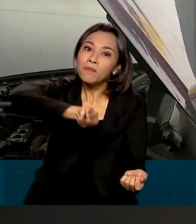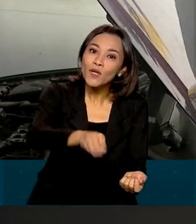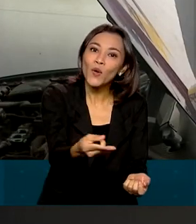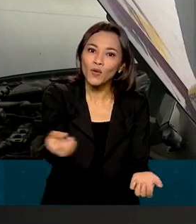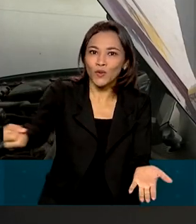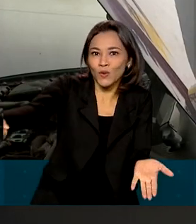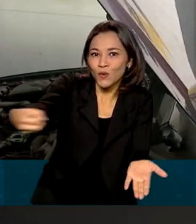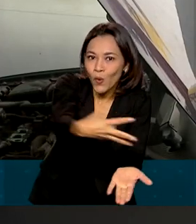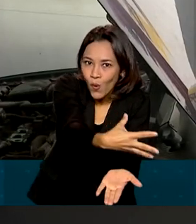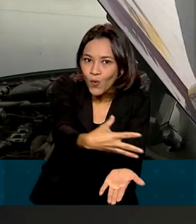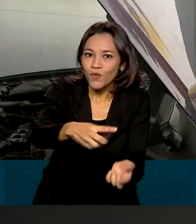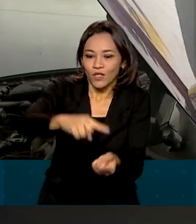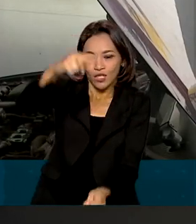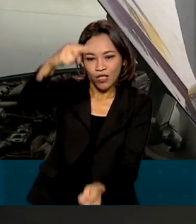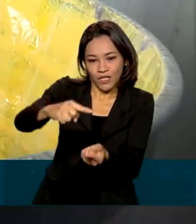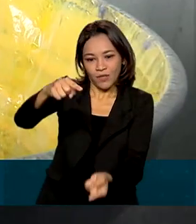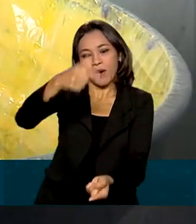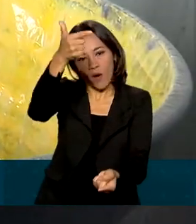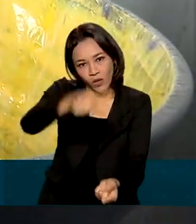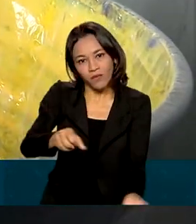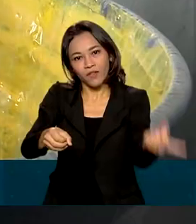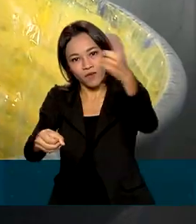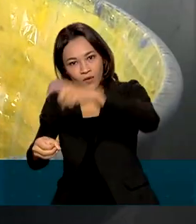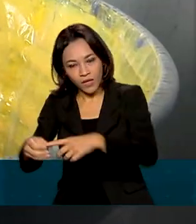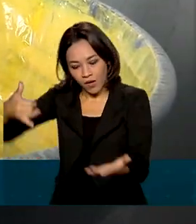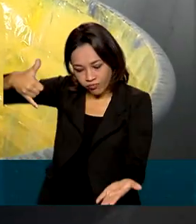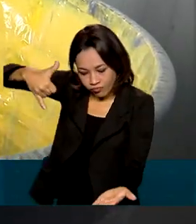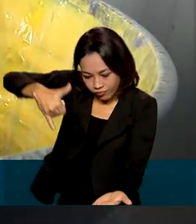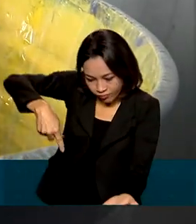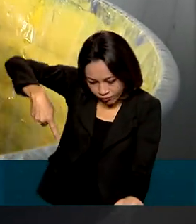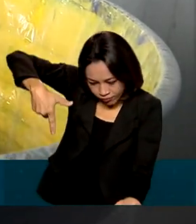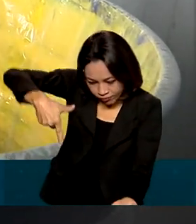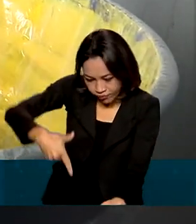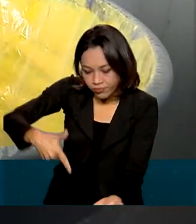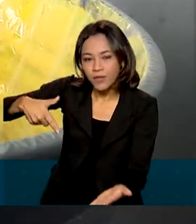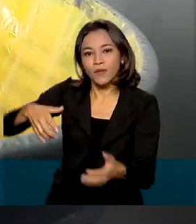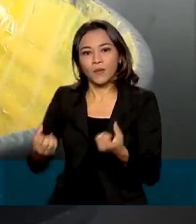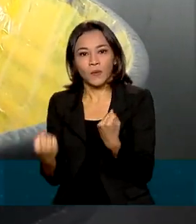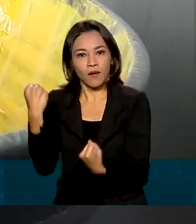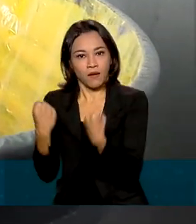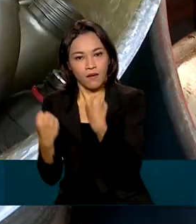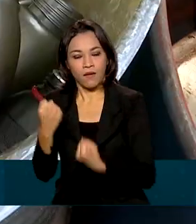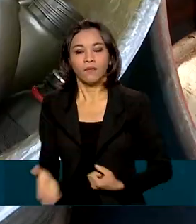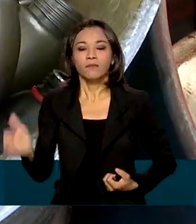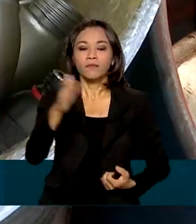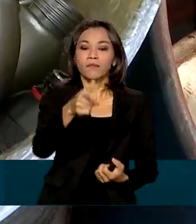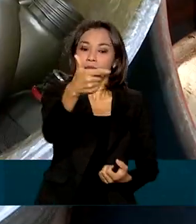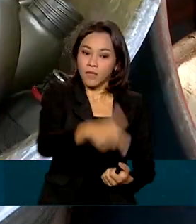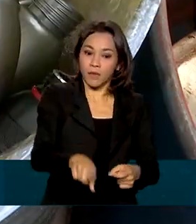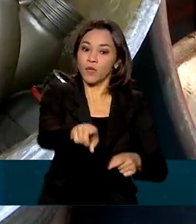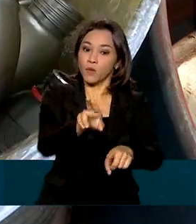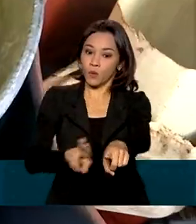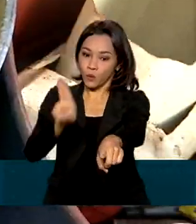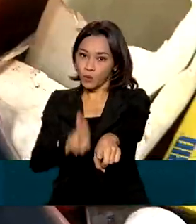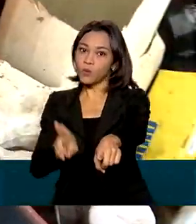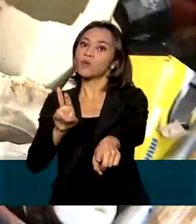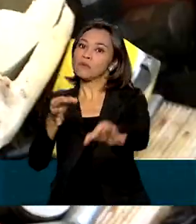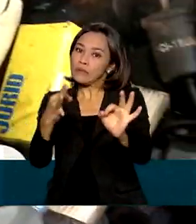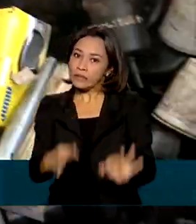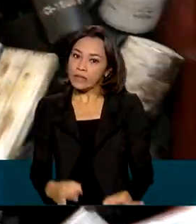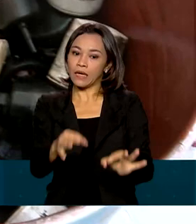novinho, pronto para ir para o motor. A empresa investe ainda no reaproveitamento de embalagens e no descarte correto.